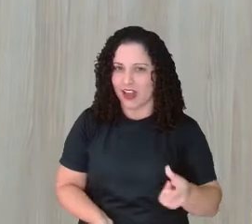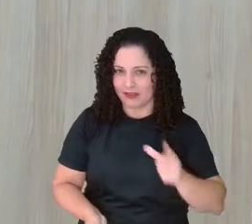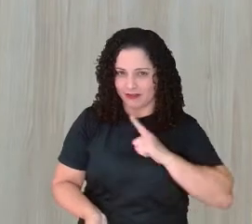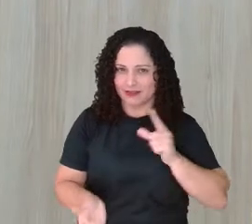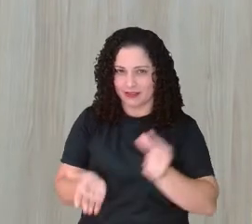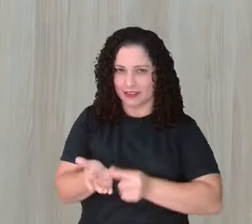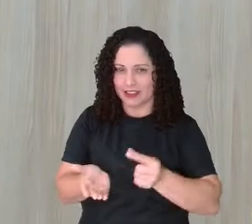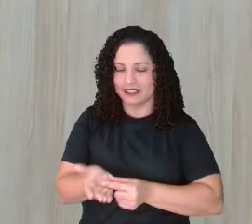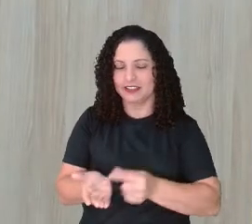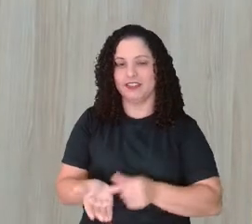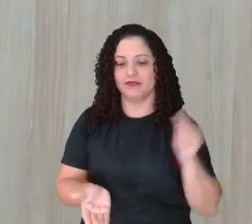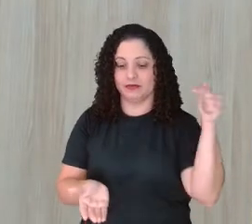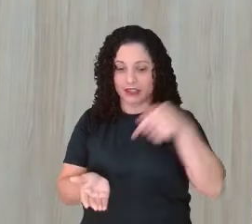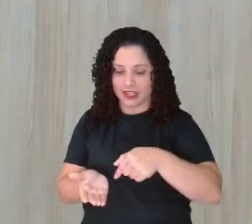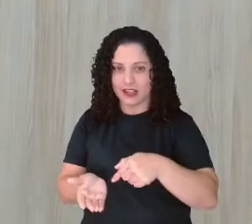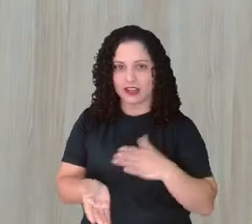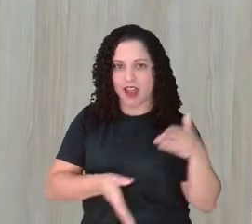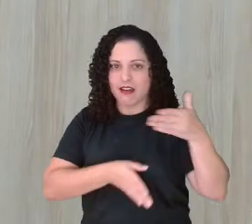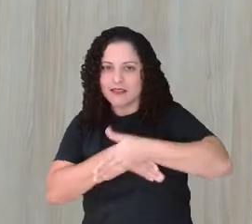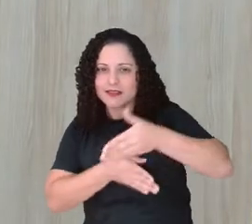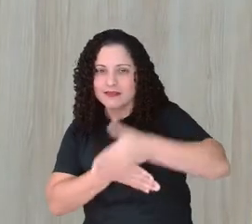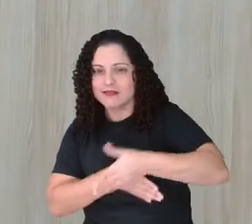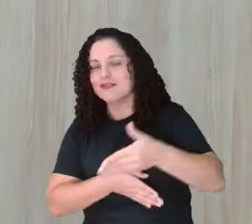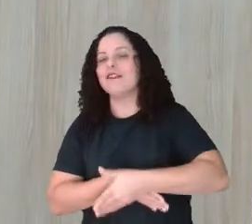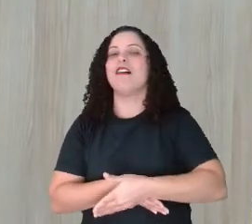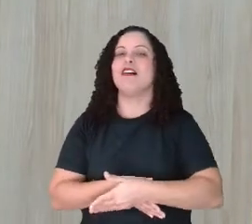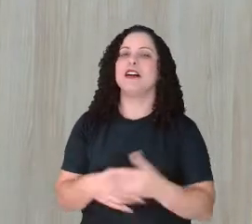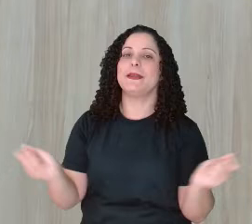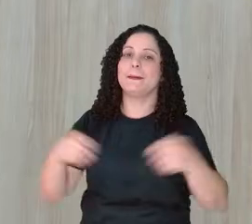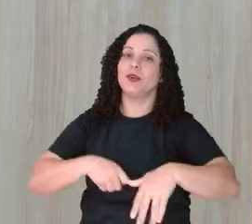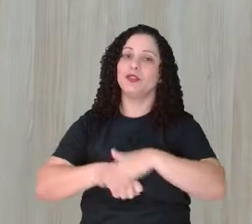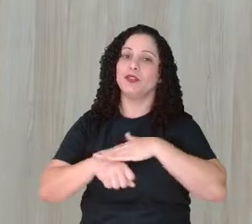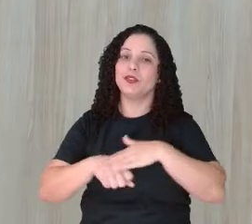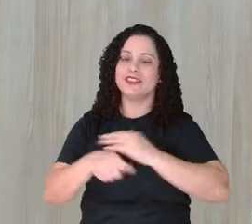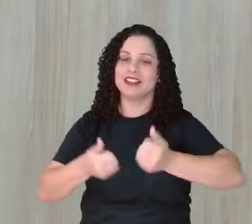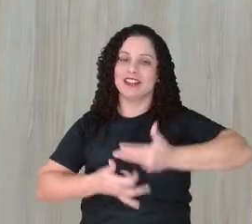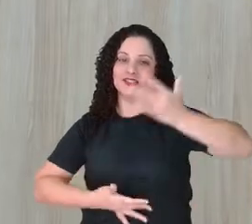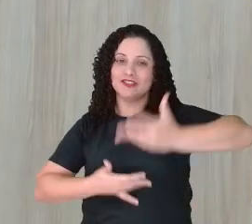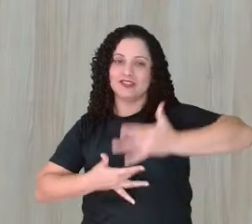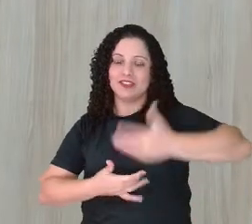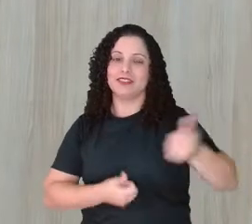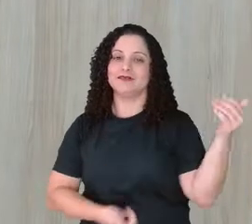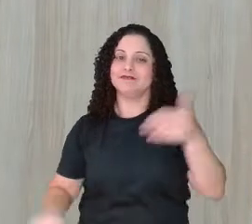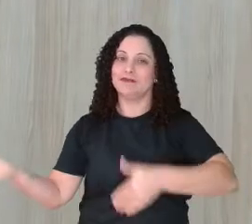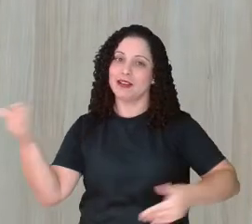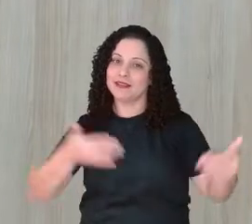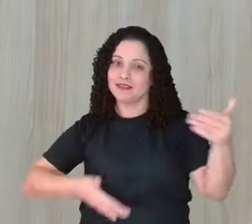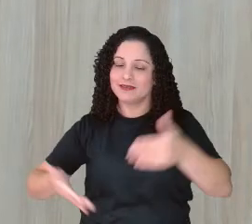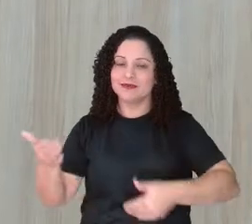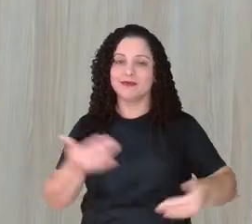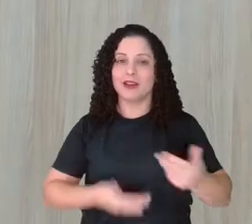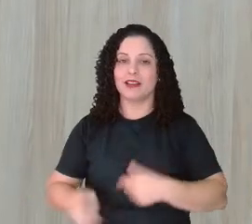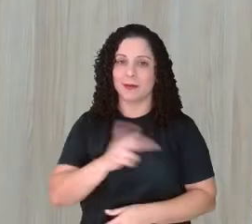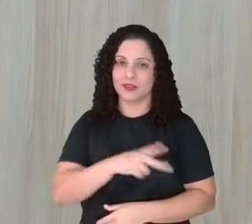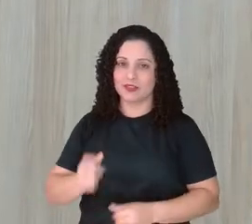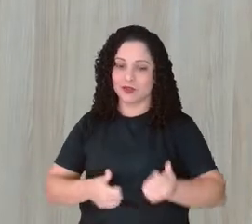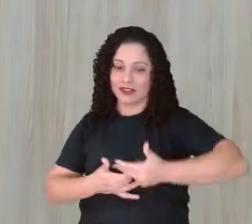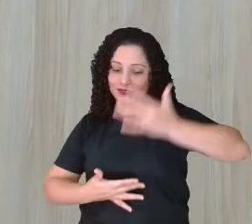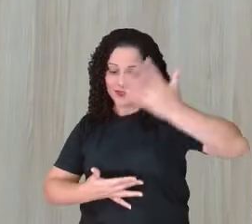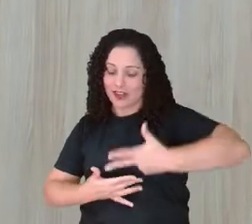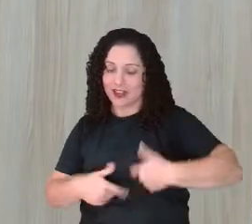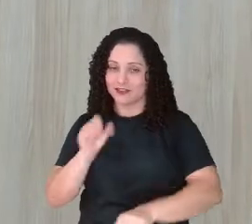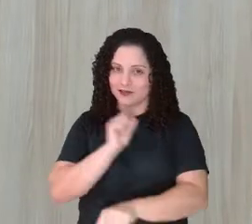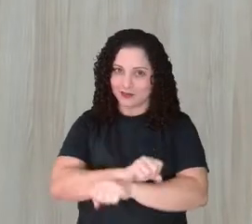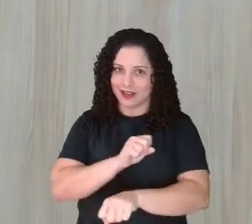aplicativo, né? Porque por ele a gente pode conversar, interagir. Então, a professora Cláudia está ali,